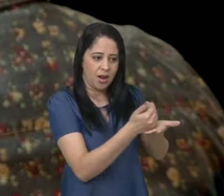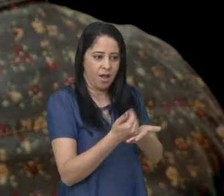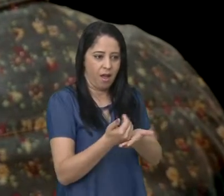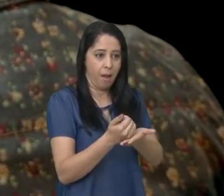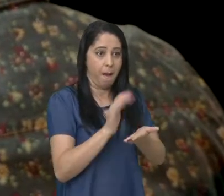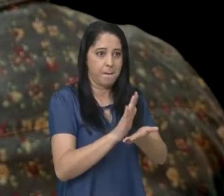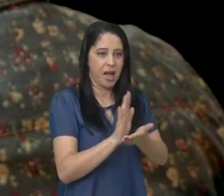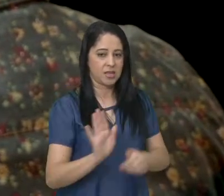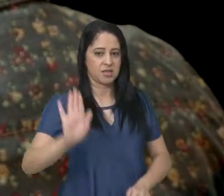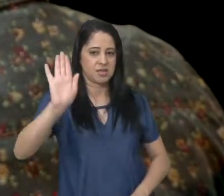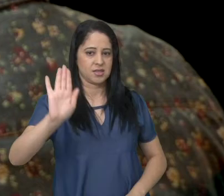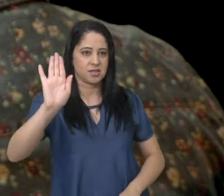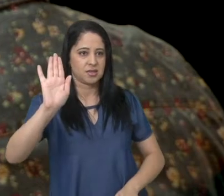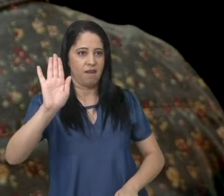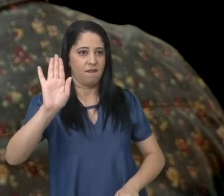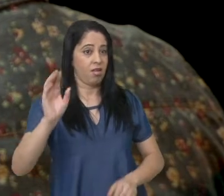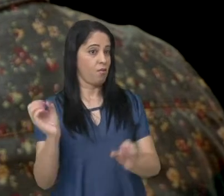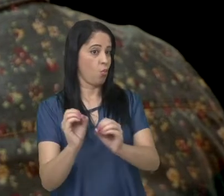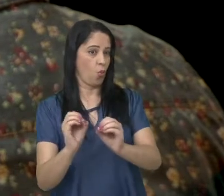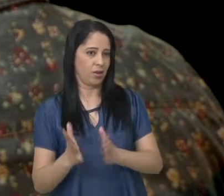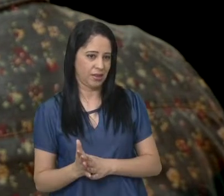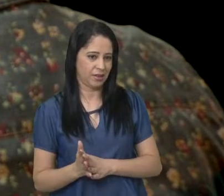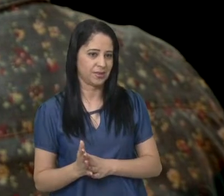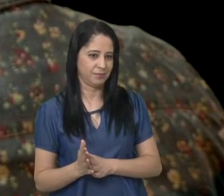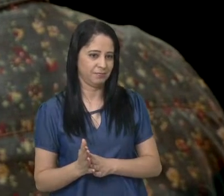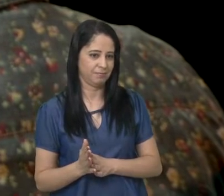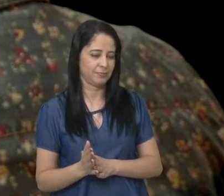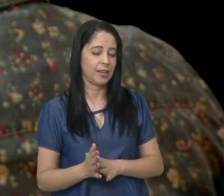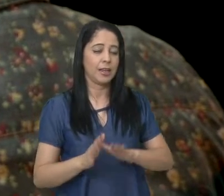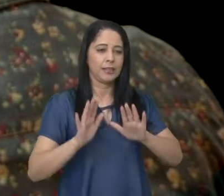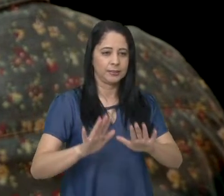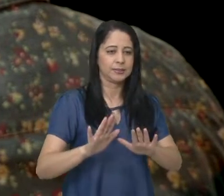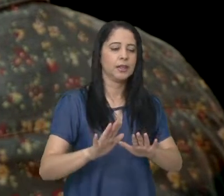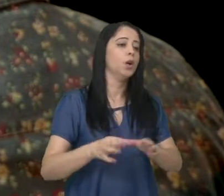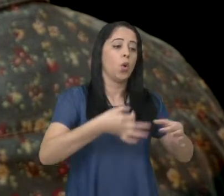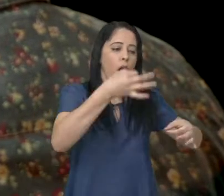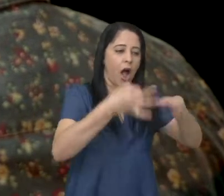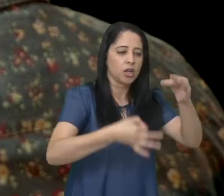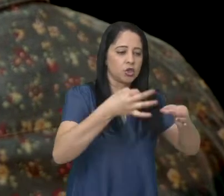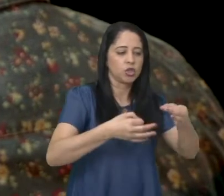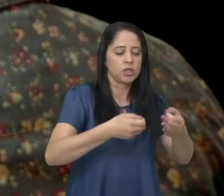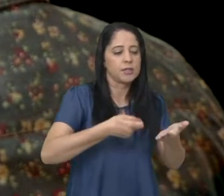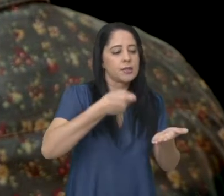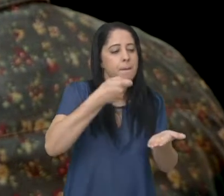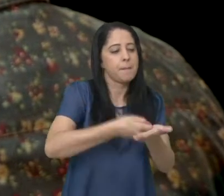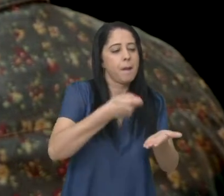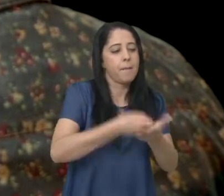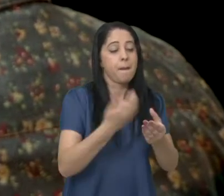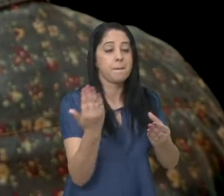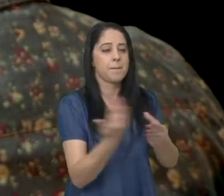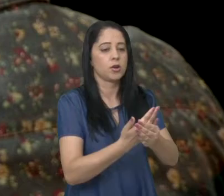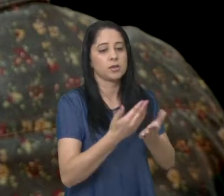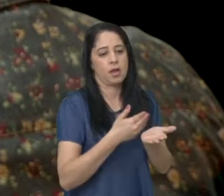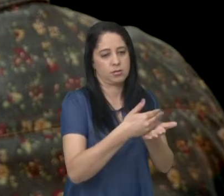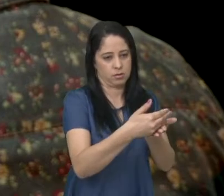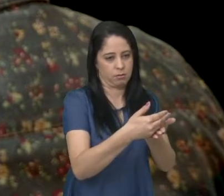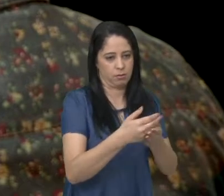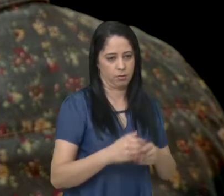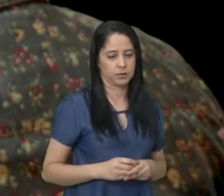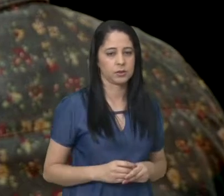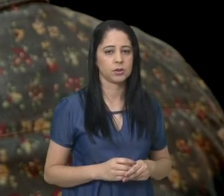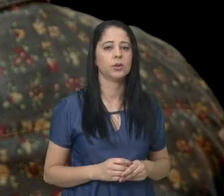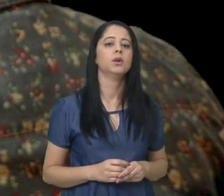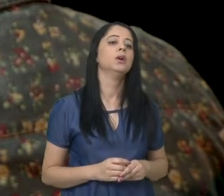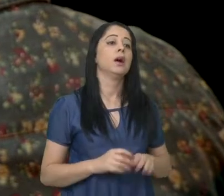o Judiciário fez o quê? Cassou o mandato das chapas. Isso foi muito importante, porque agora